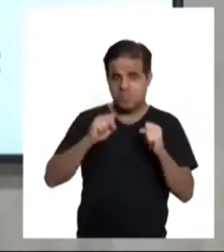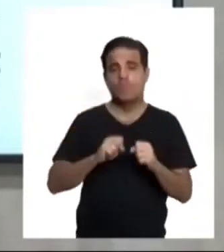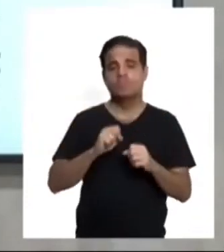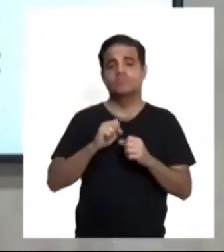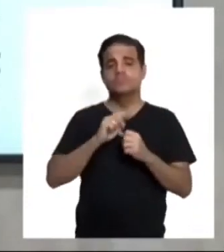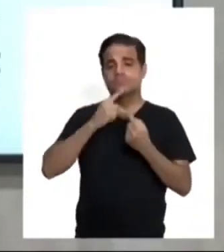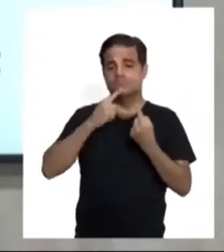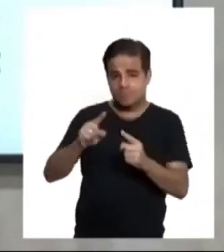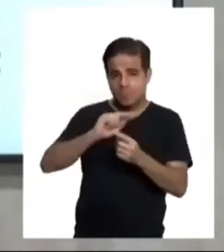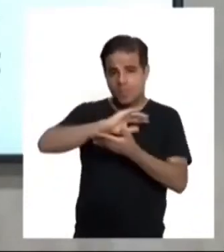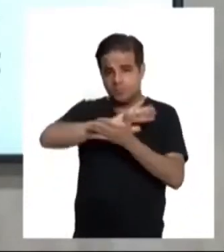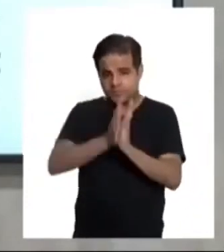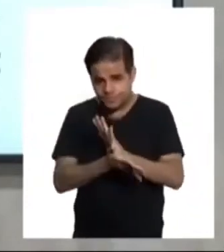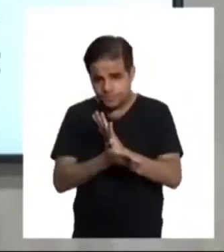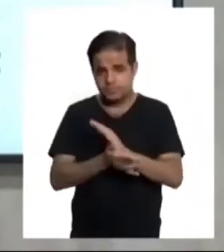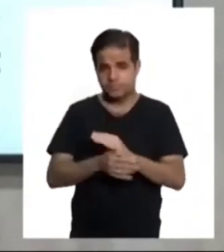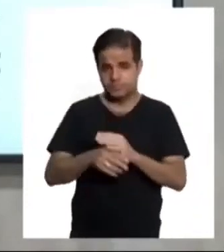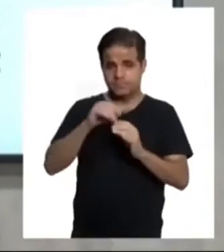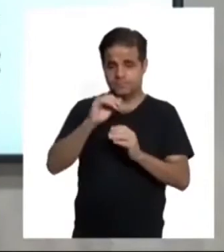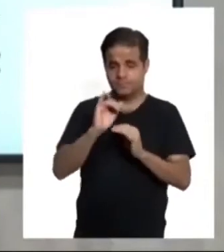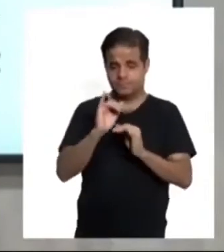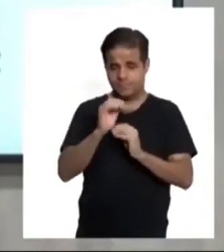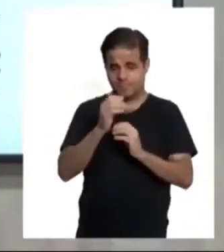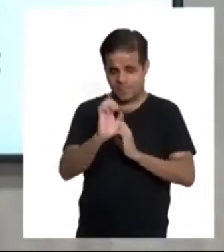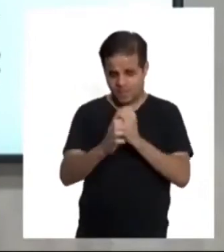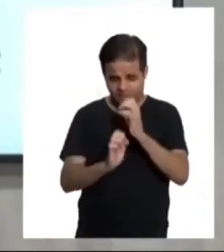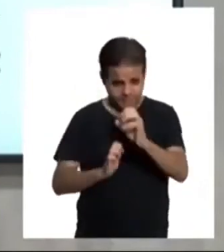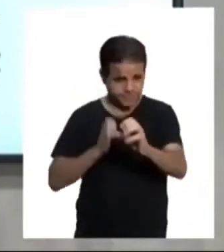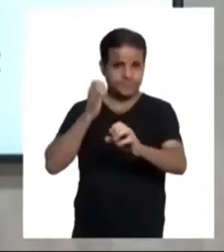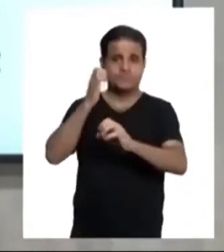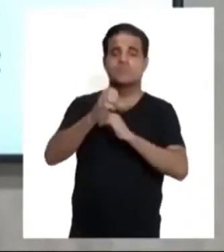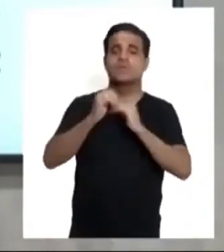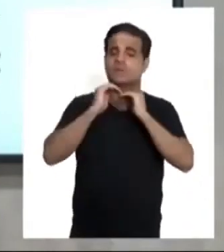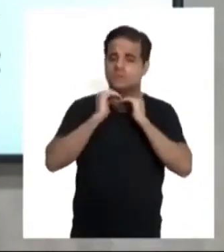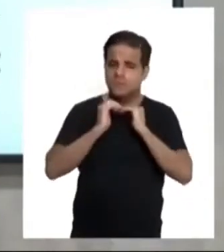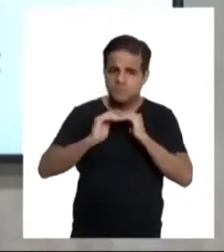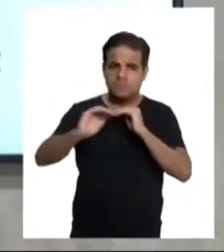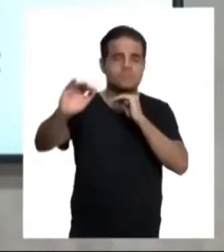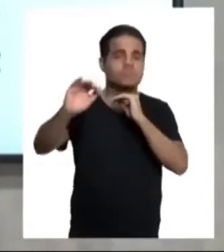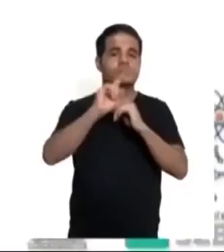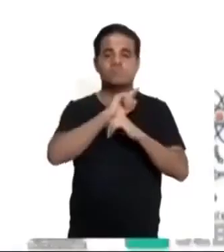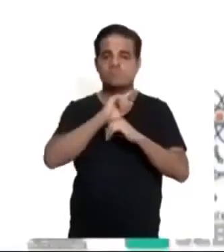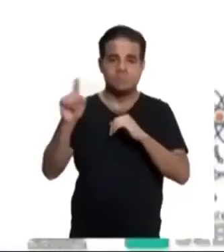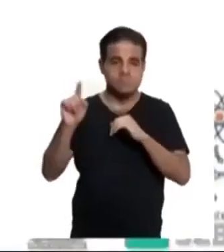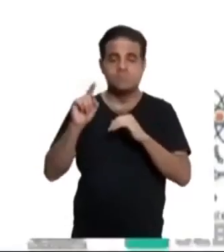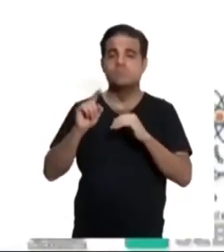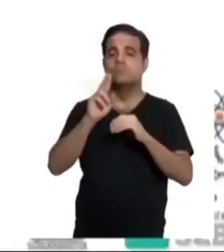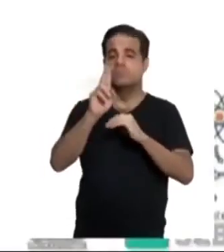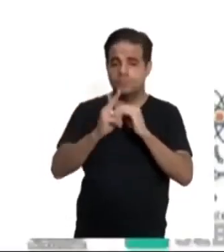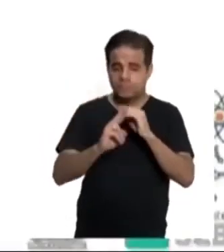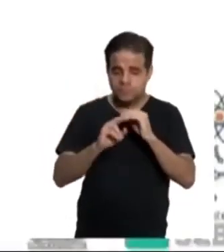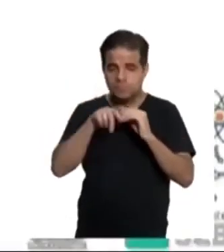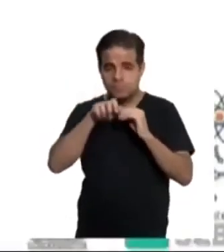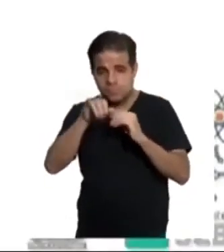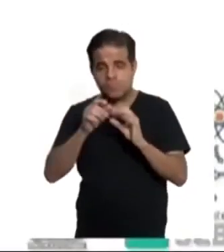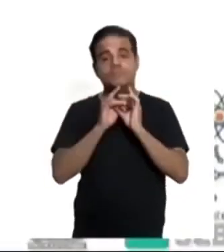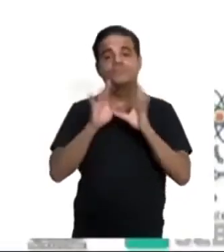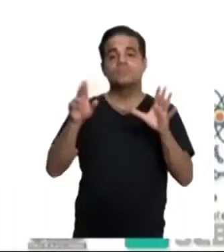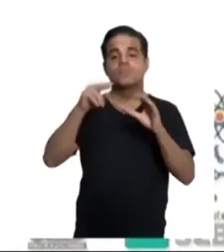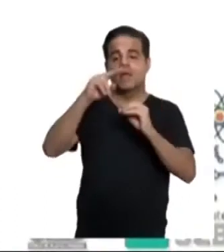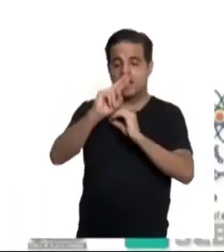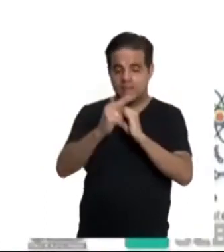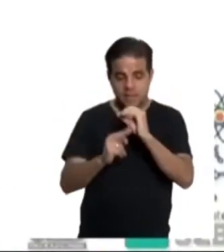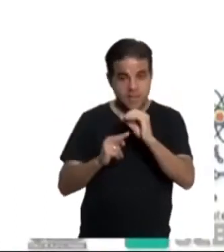vai transformar em elementos radioativos mais estáveis, não radioativo quanto urânio, mas liberam